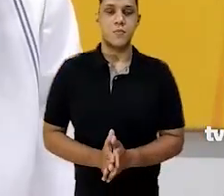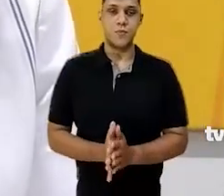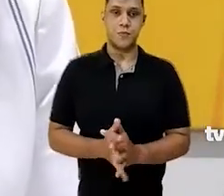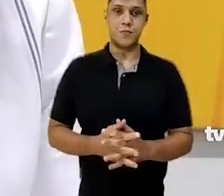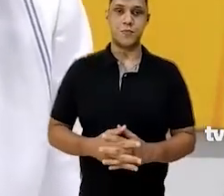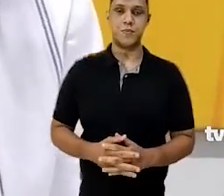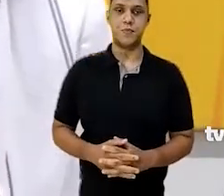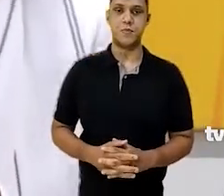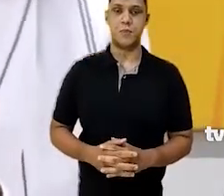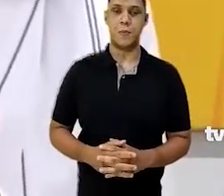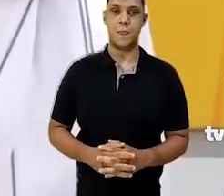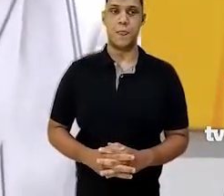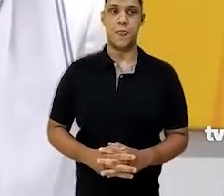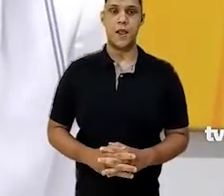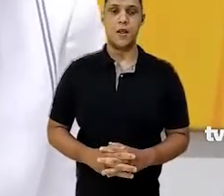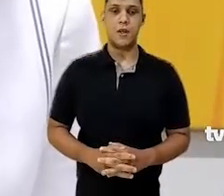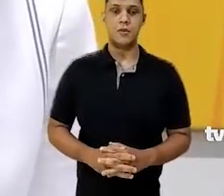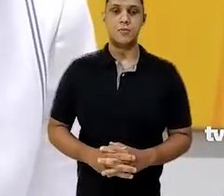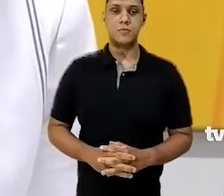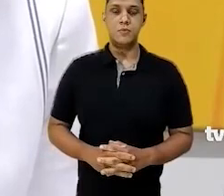lá.